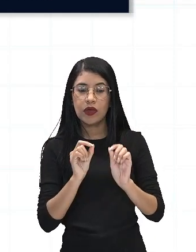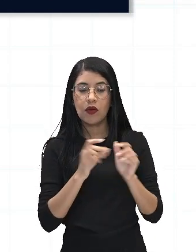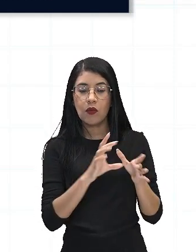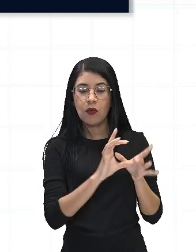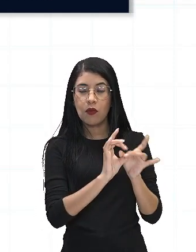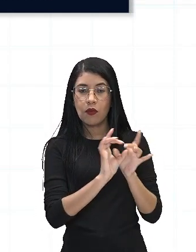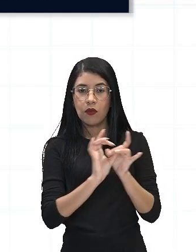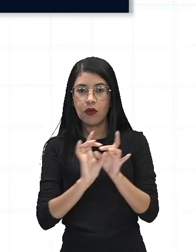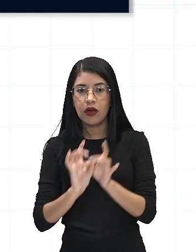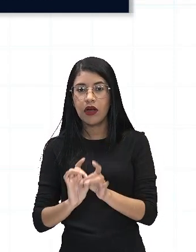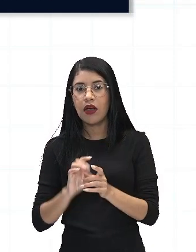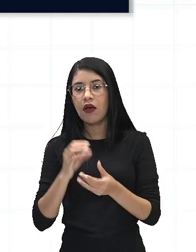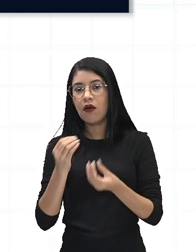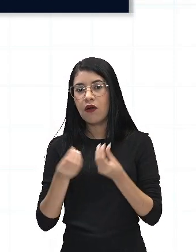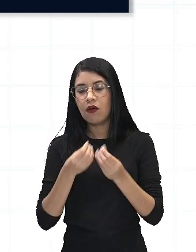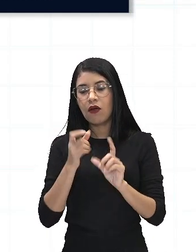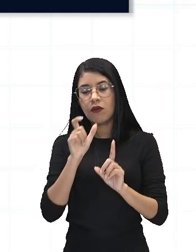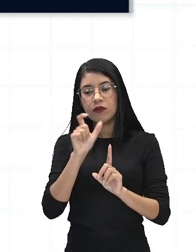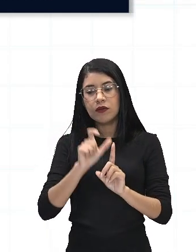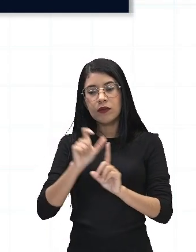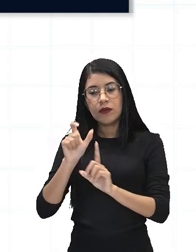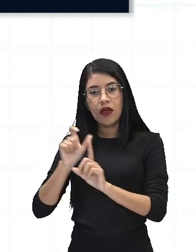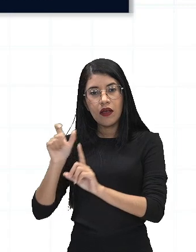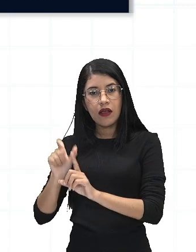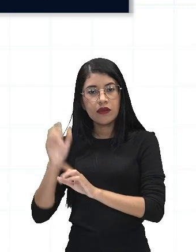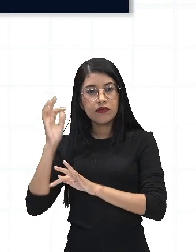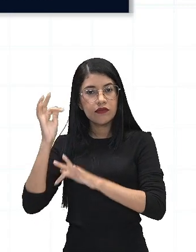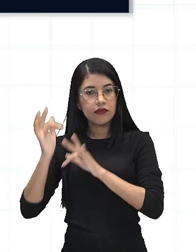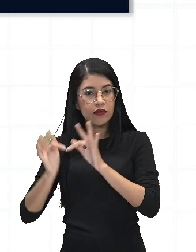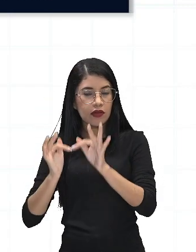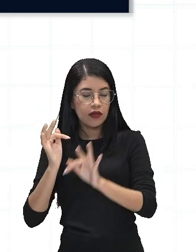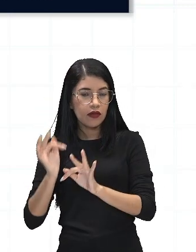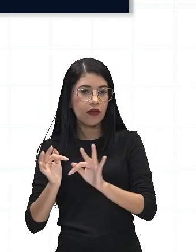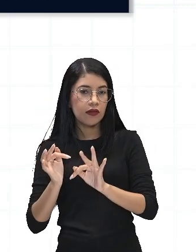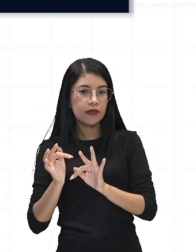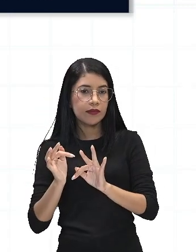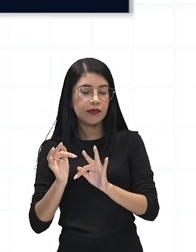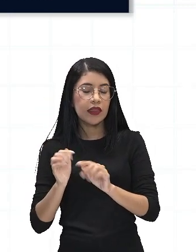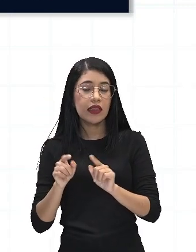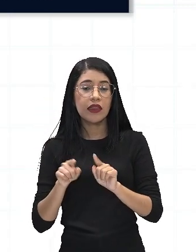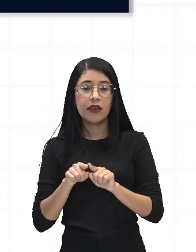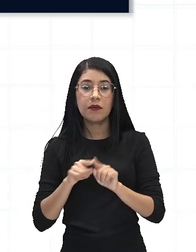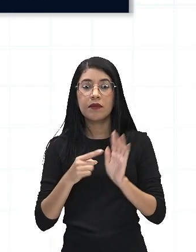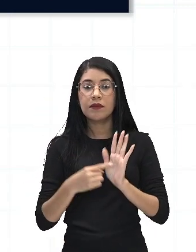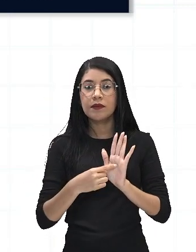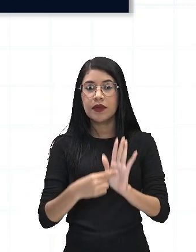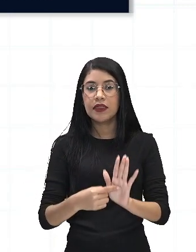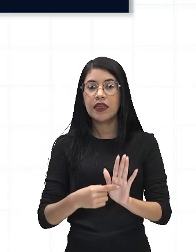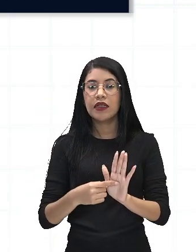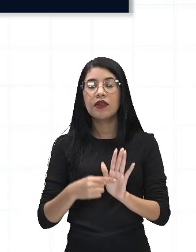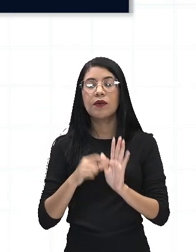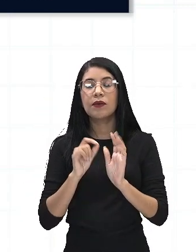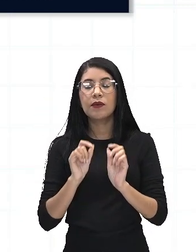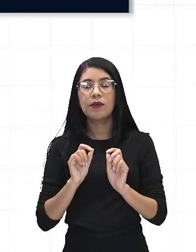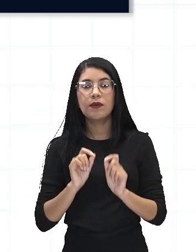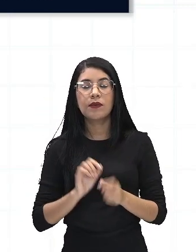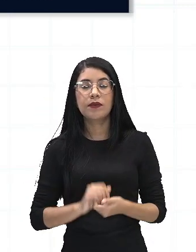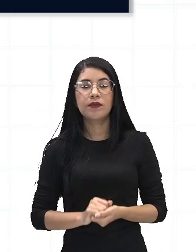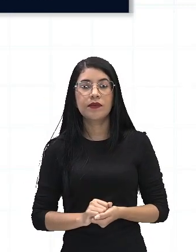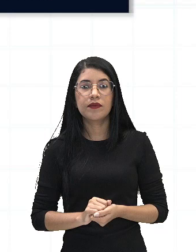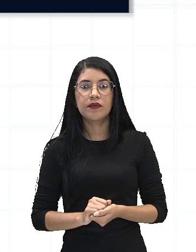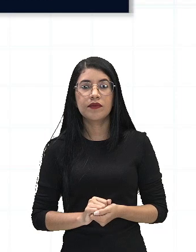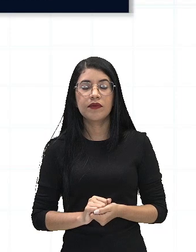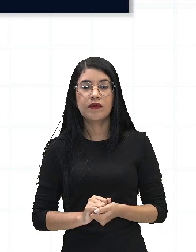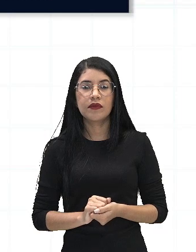contextualiza como os personagens folclóricos são vistos e já apresenta ao leitor a ideia de que a série,